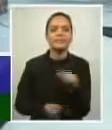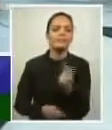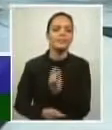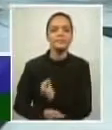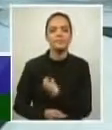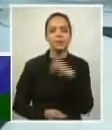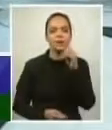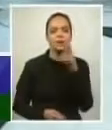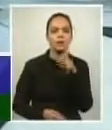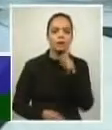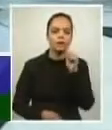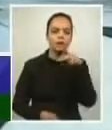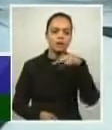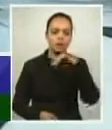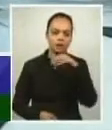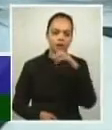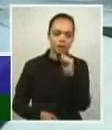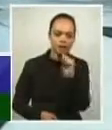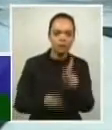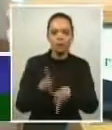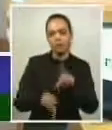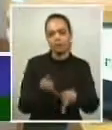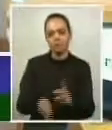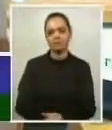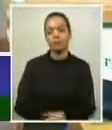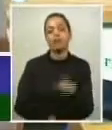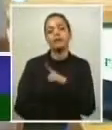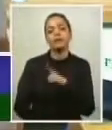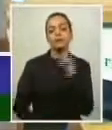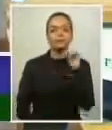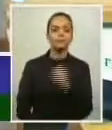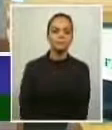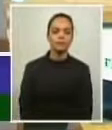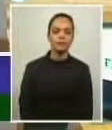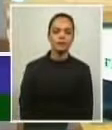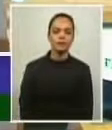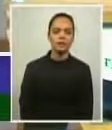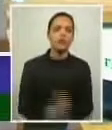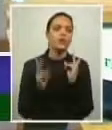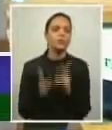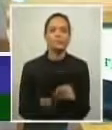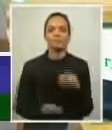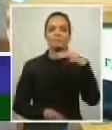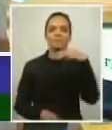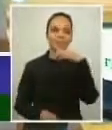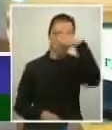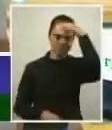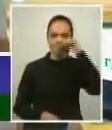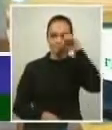vida orgânica com a população e ele está como Maria Antonieta